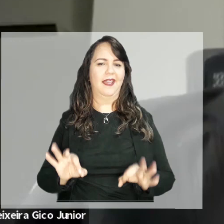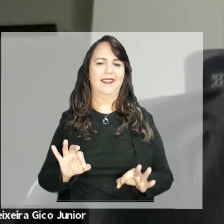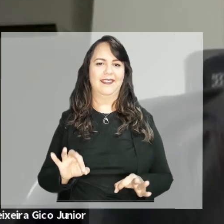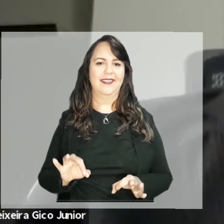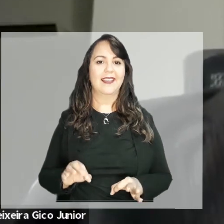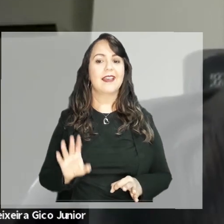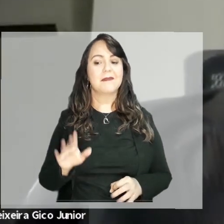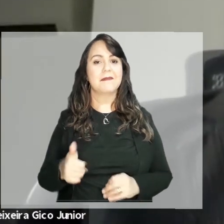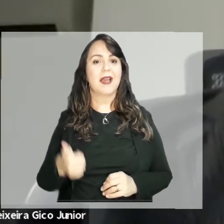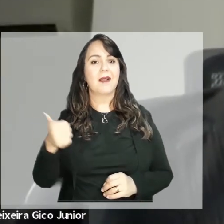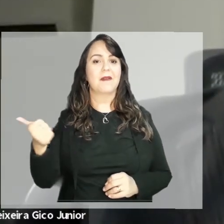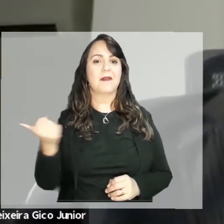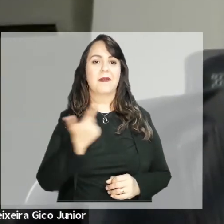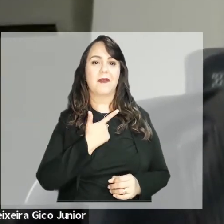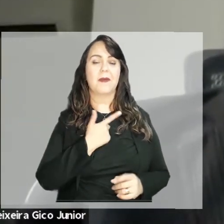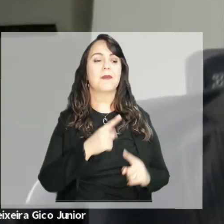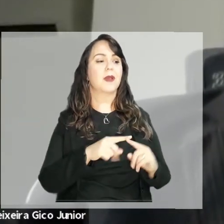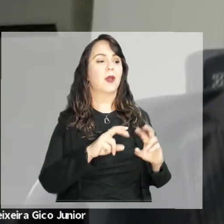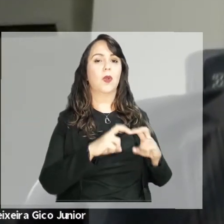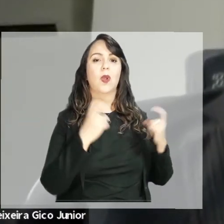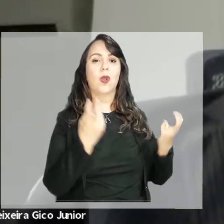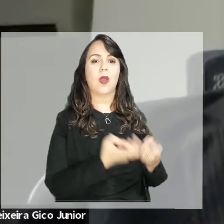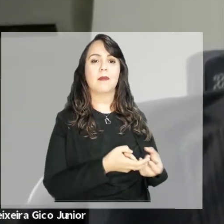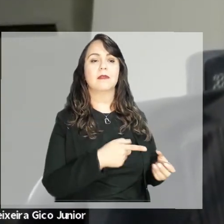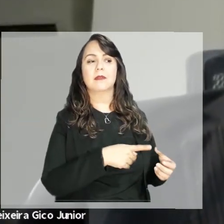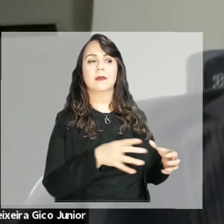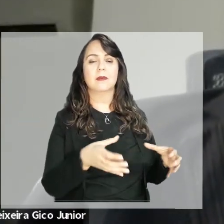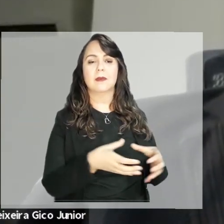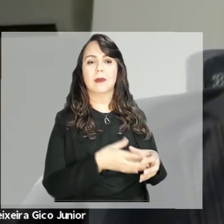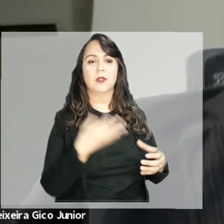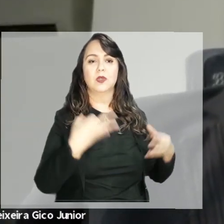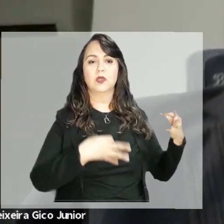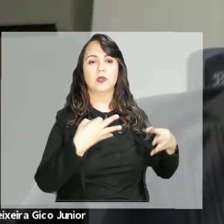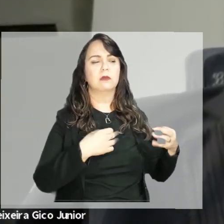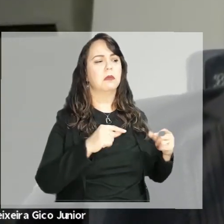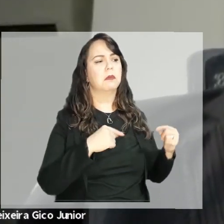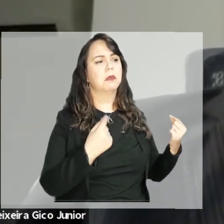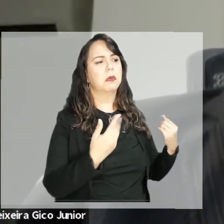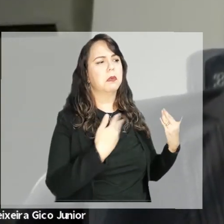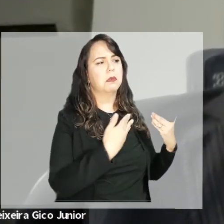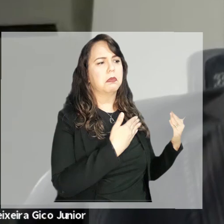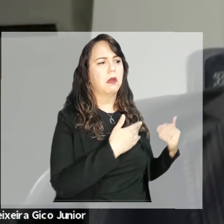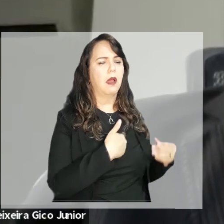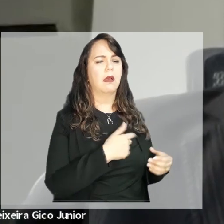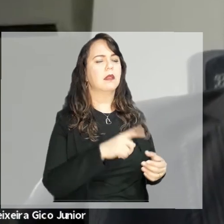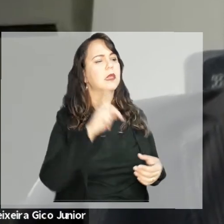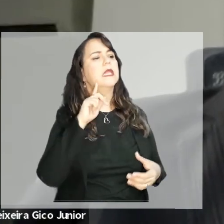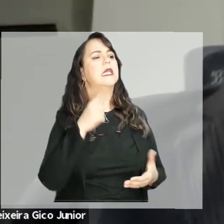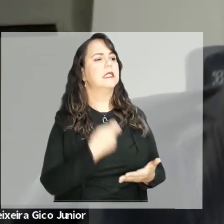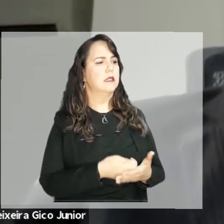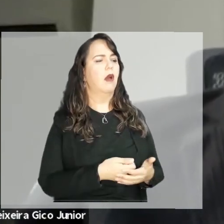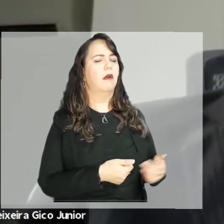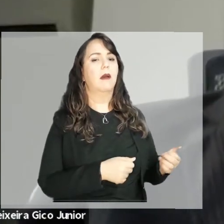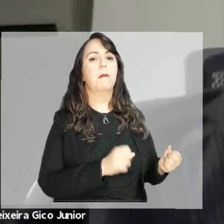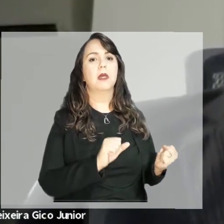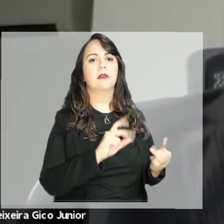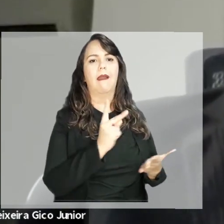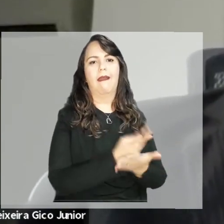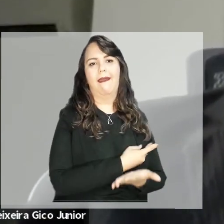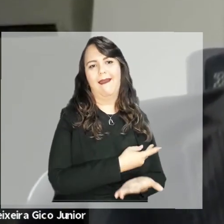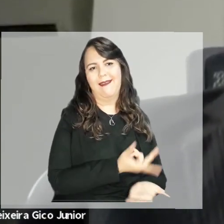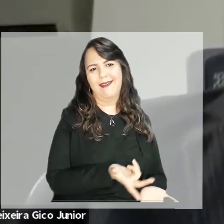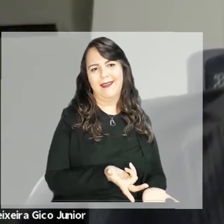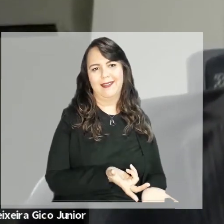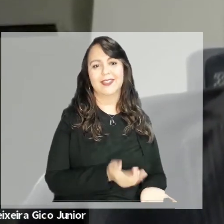melhores do que as fianças avalizadas pelo comitê. Então, a margem de erro do comitê humano era maior do que a margem de erro